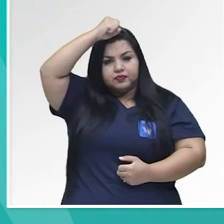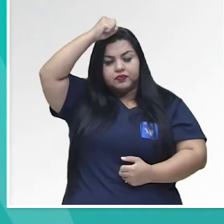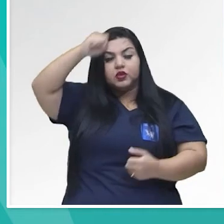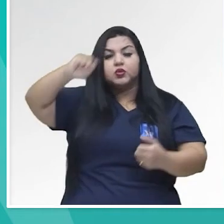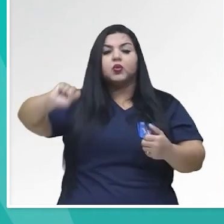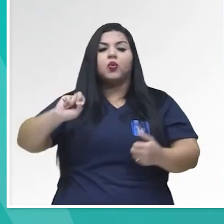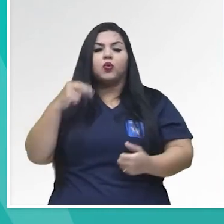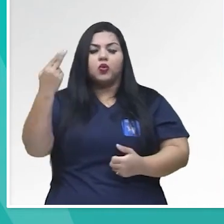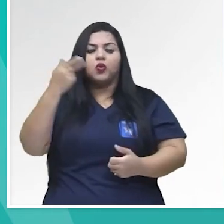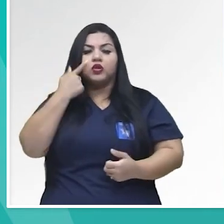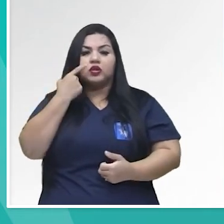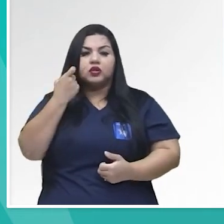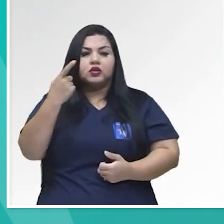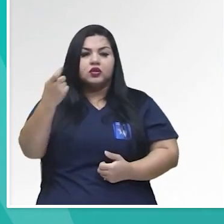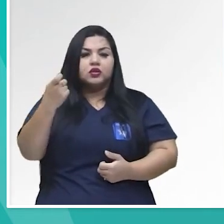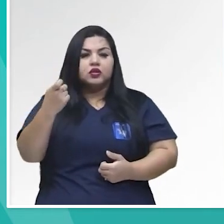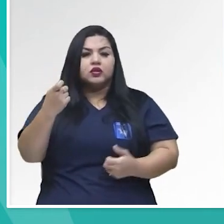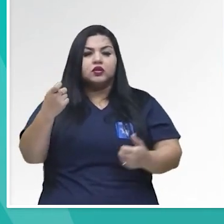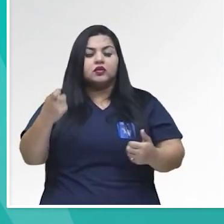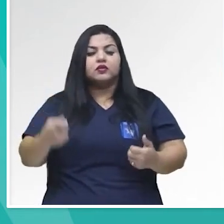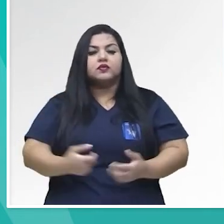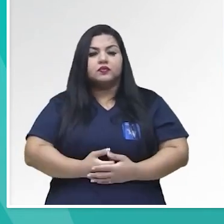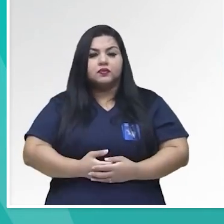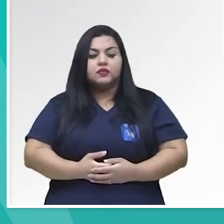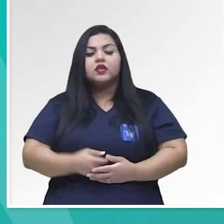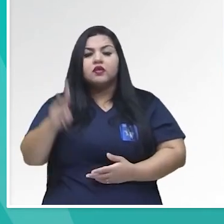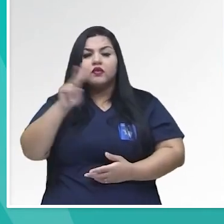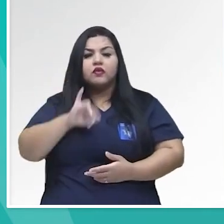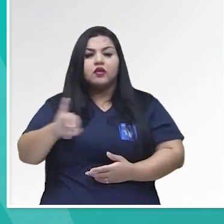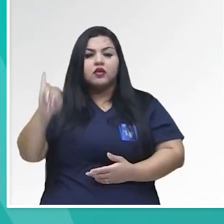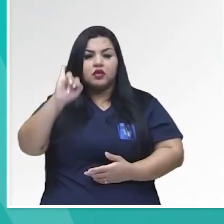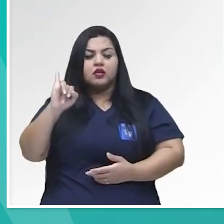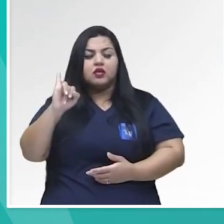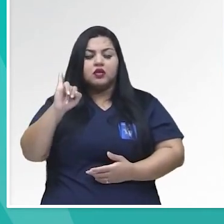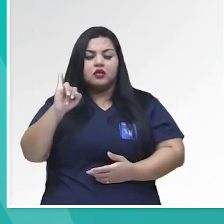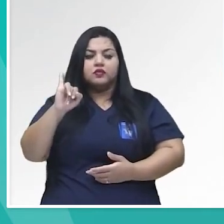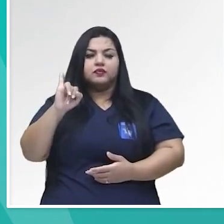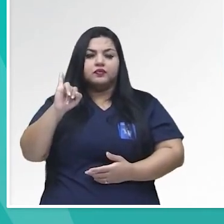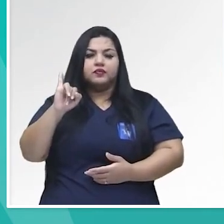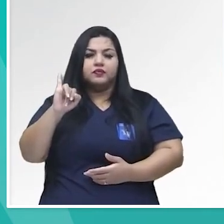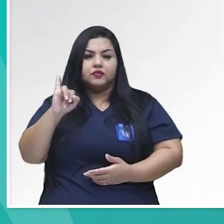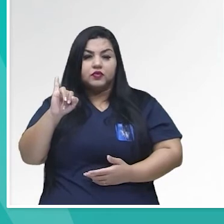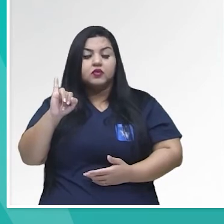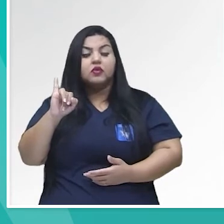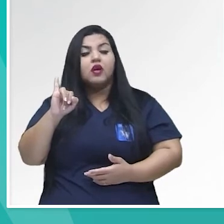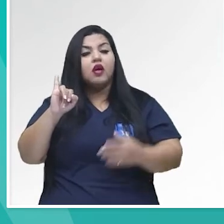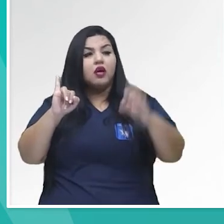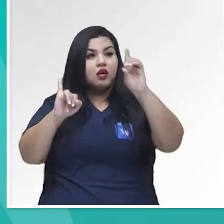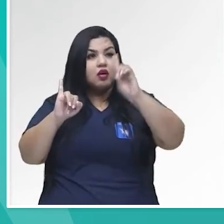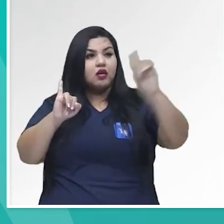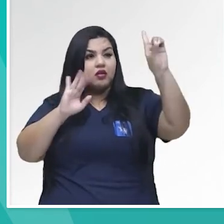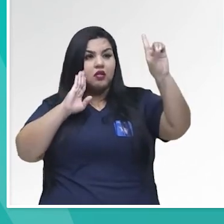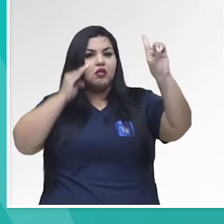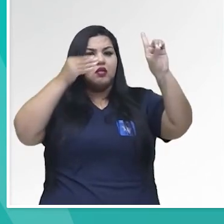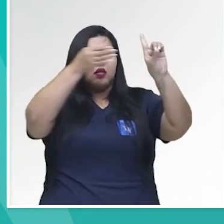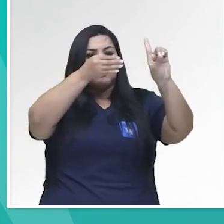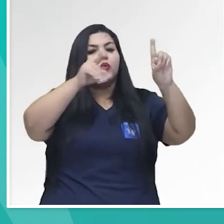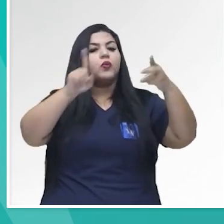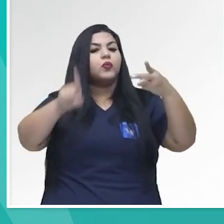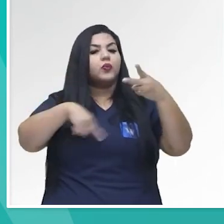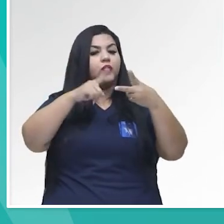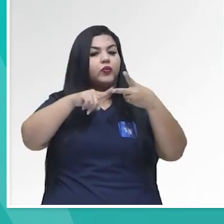coisa que é interessante, que vai sedimentar a visão teocêntrica do mundo, vai ser o advento